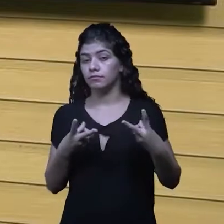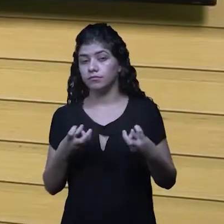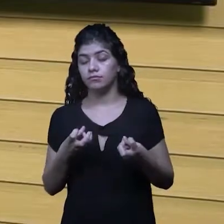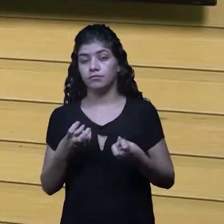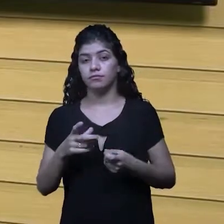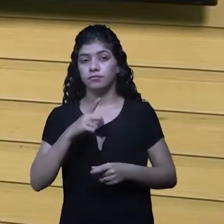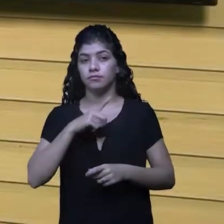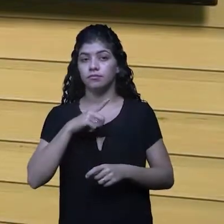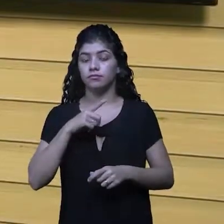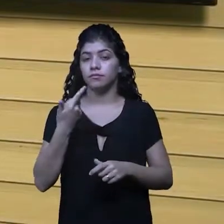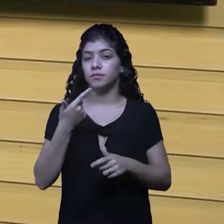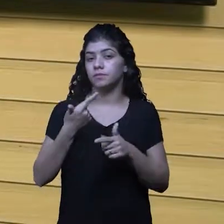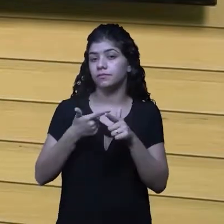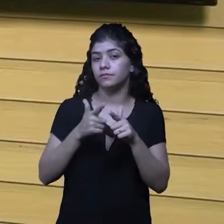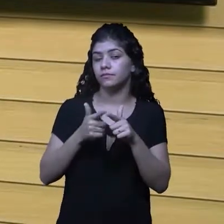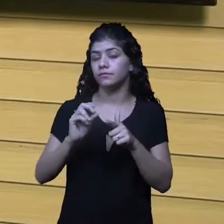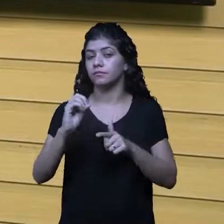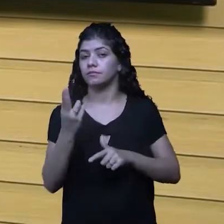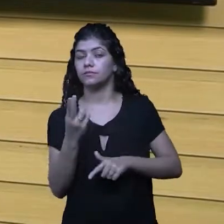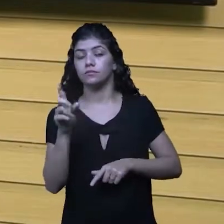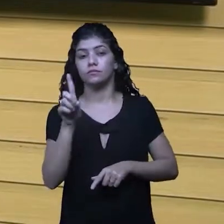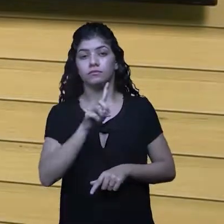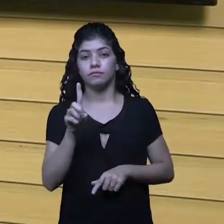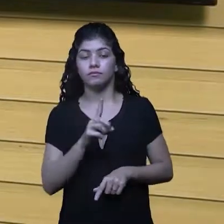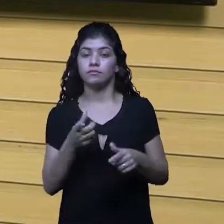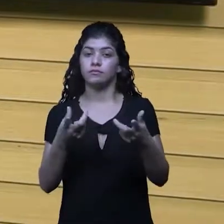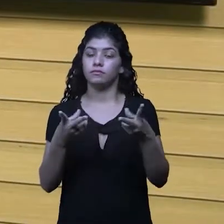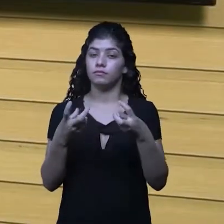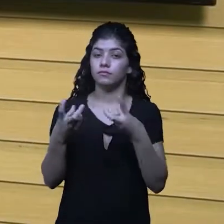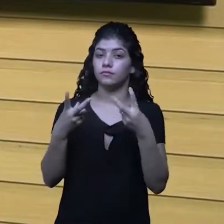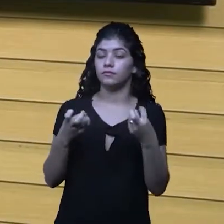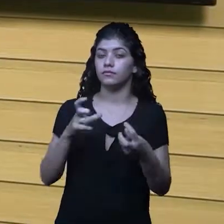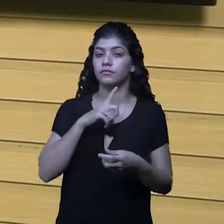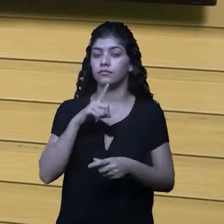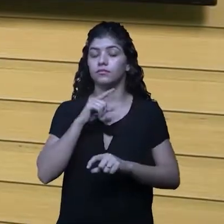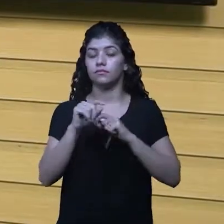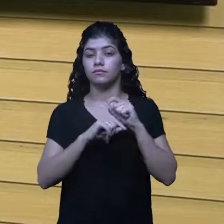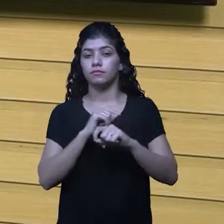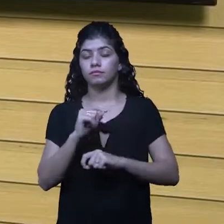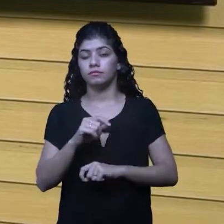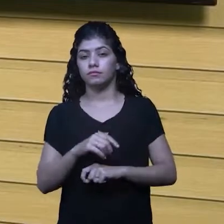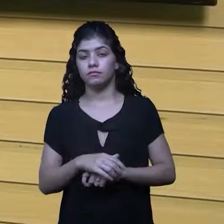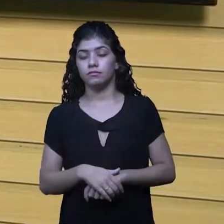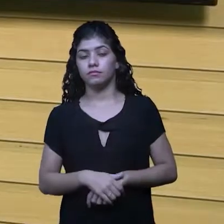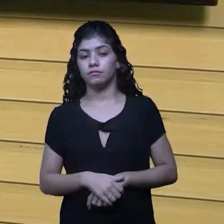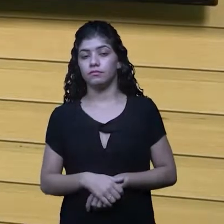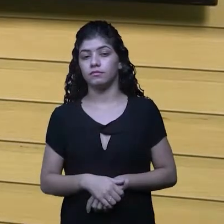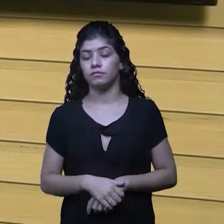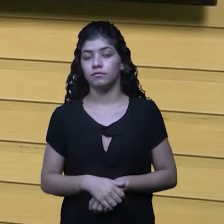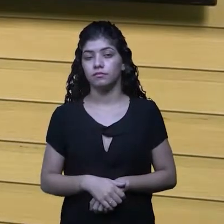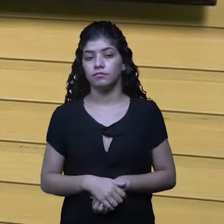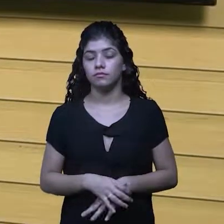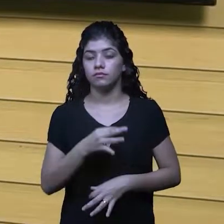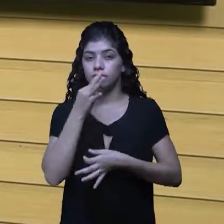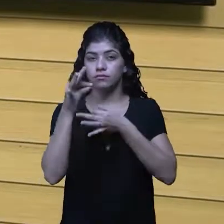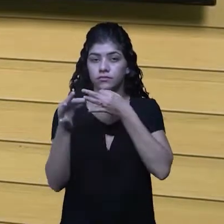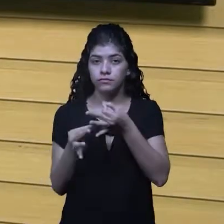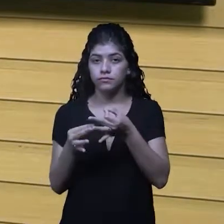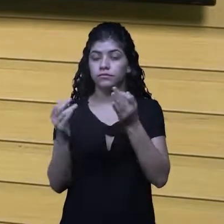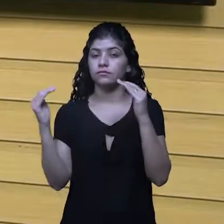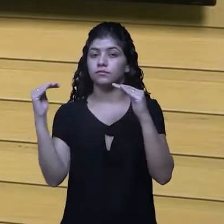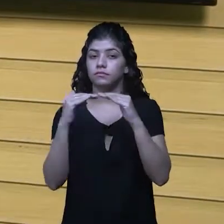instrumentos se está com defeito ou não, você vai verificar se ele está naquelas